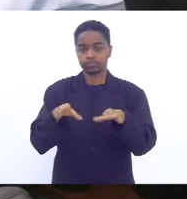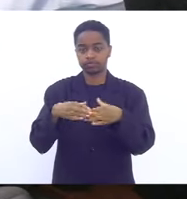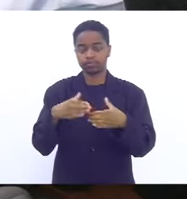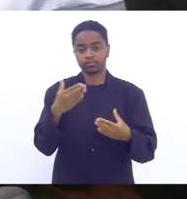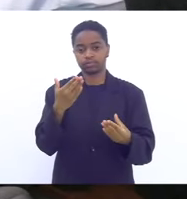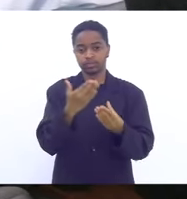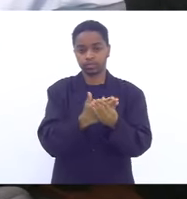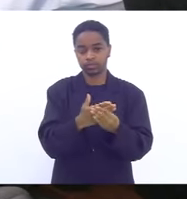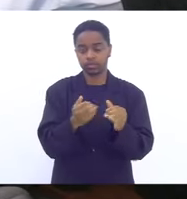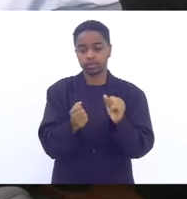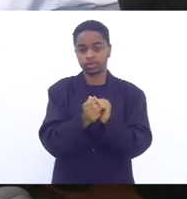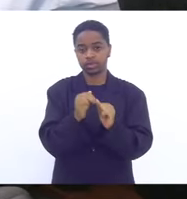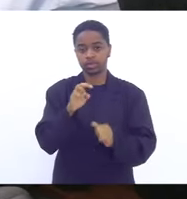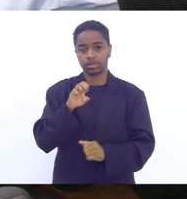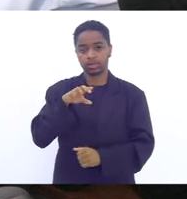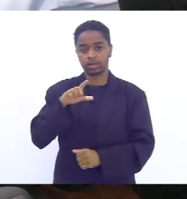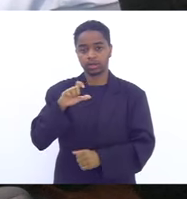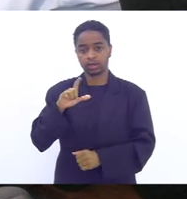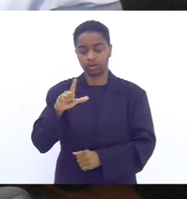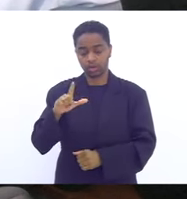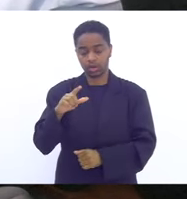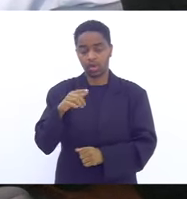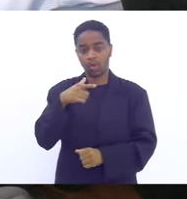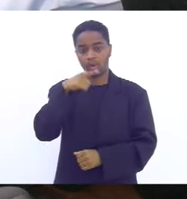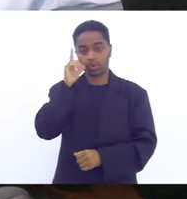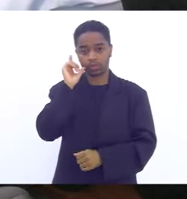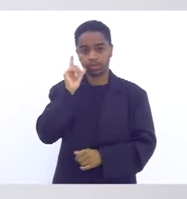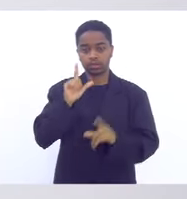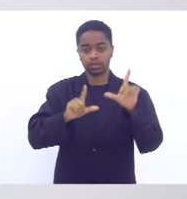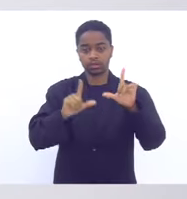Enel. Ontem, no SBT e a Globo, fazendo